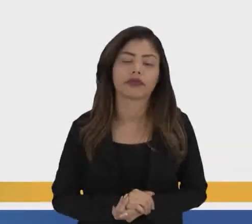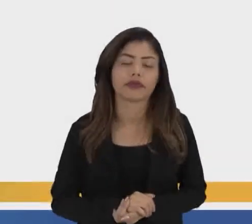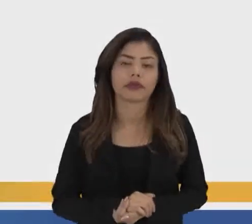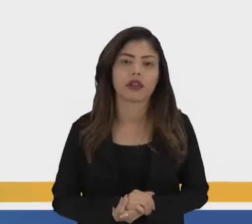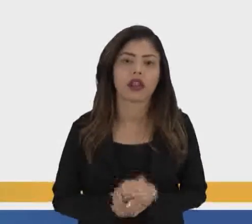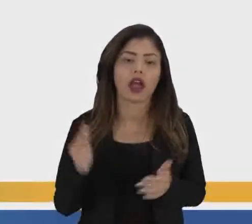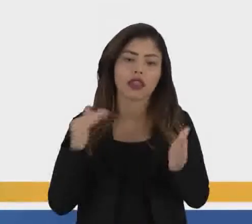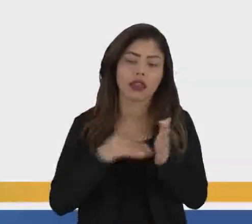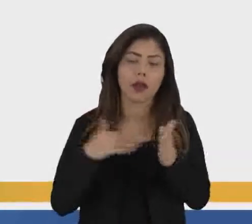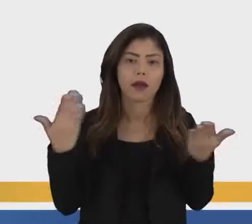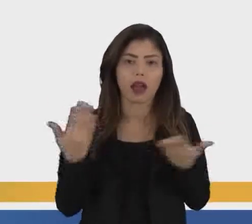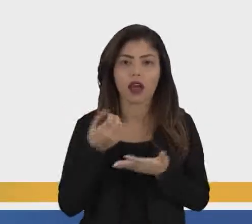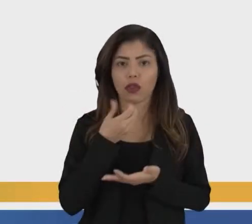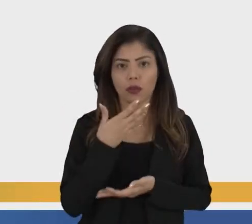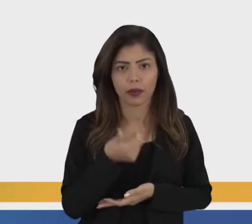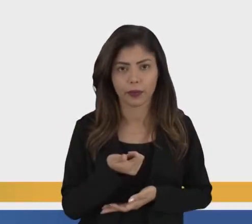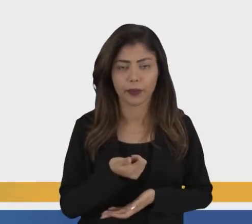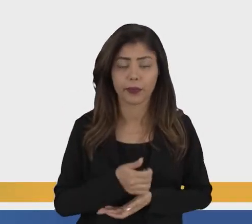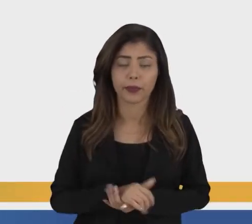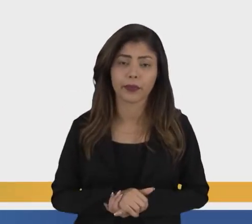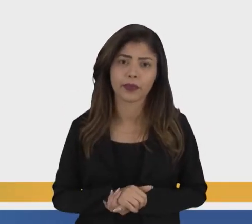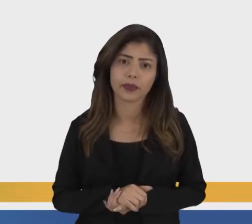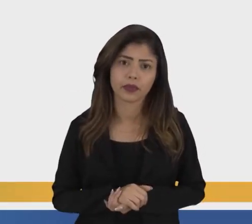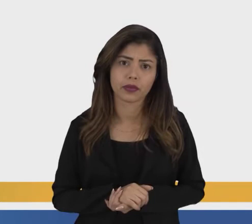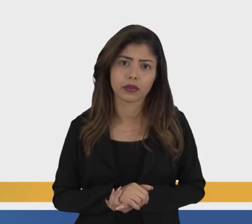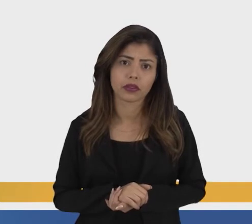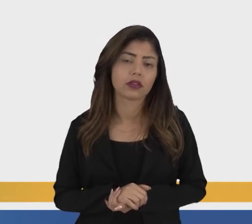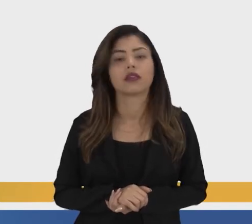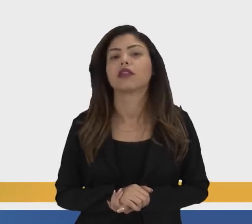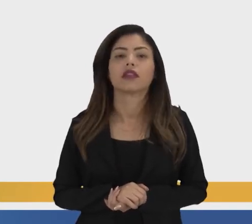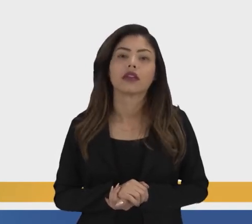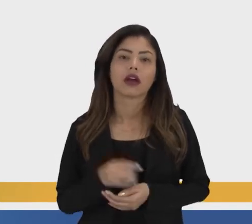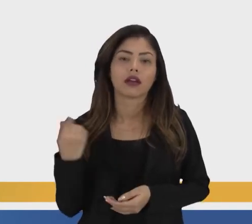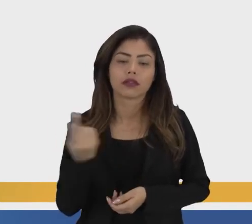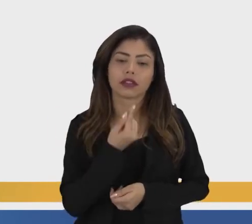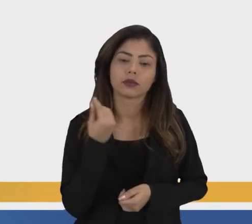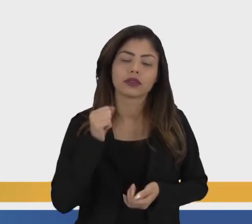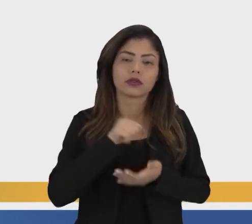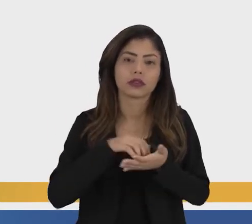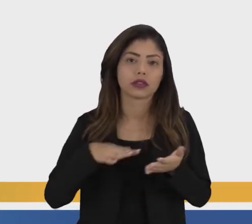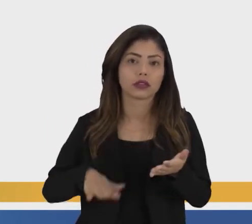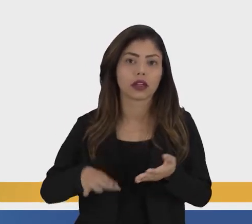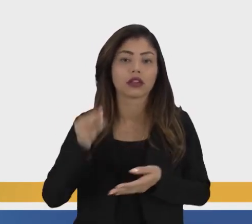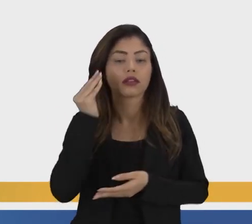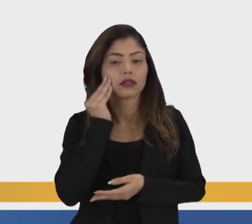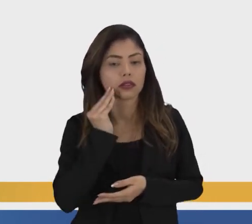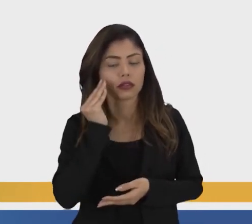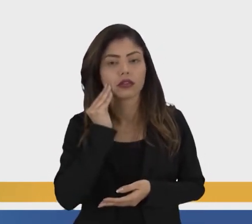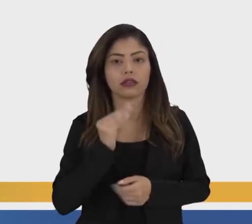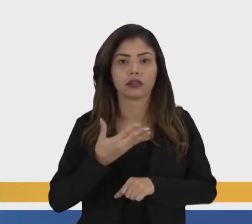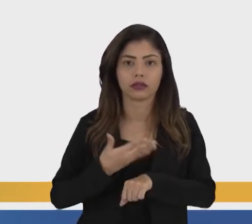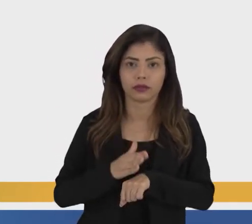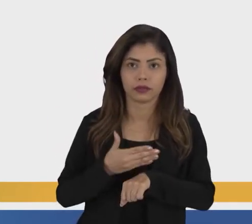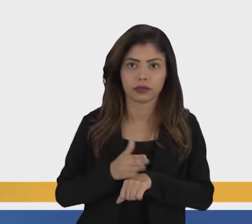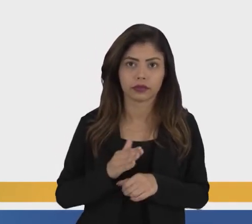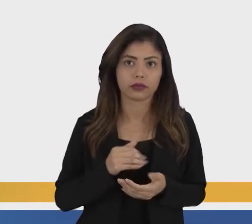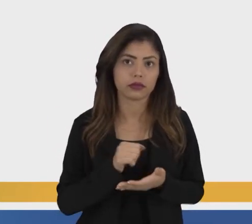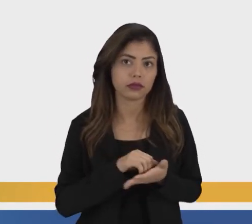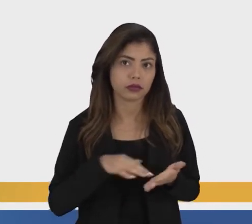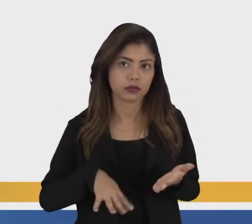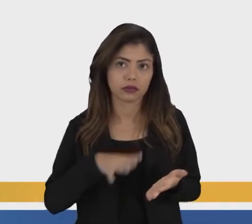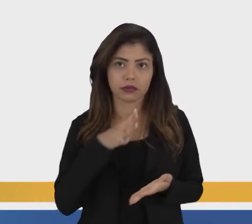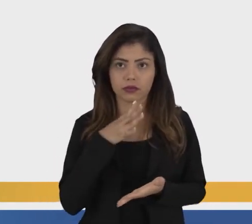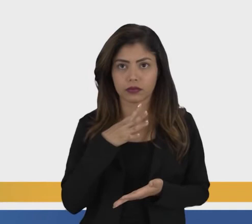céu. Então, até aqui, tudo bem? Que tal a gente fazer um exercício? Testar os